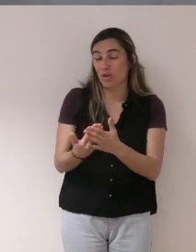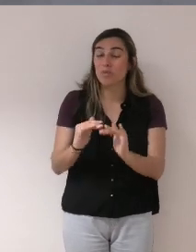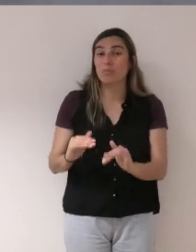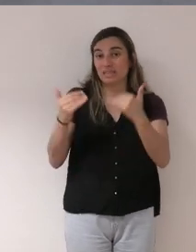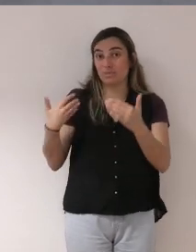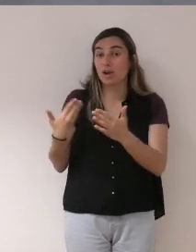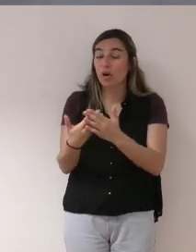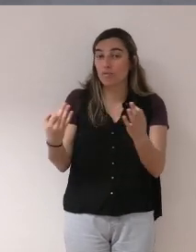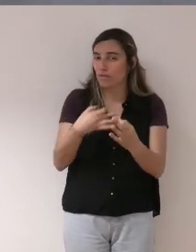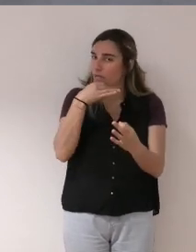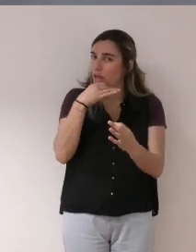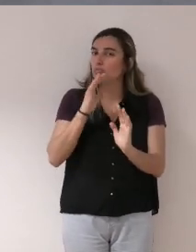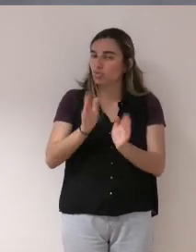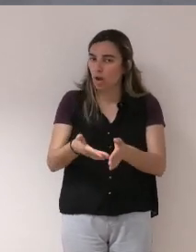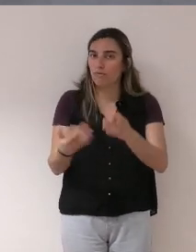início,